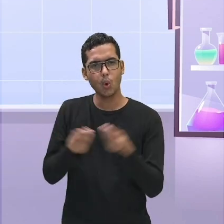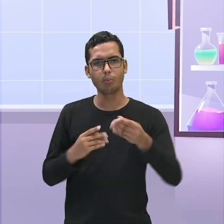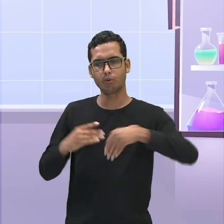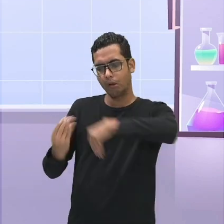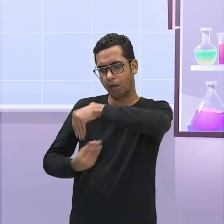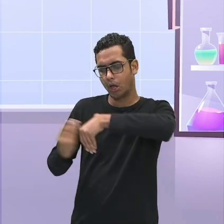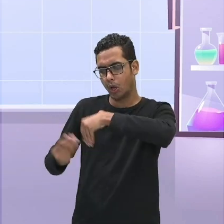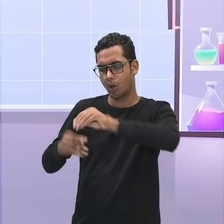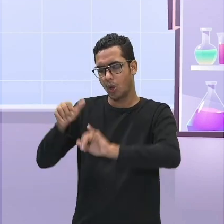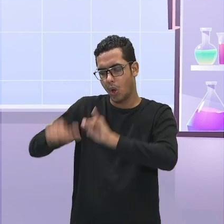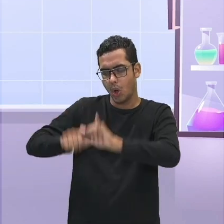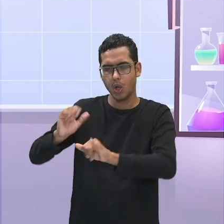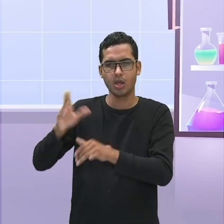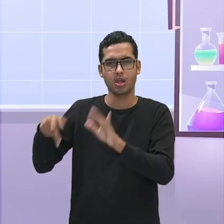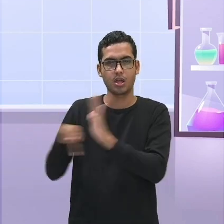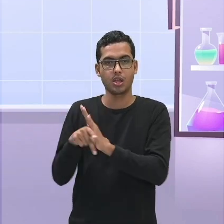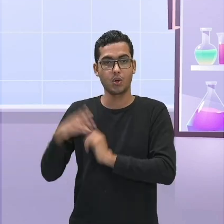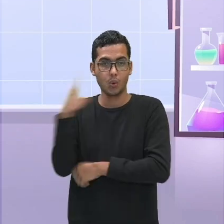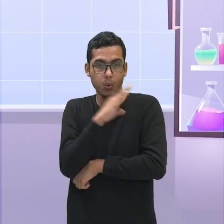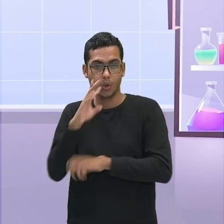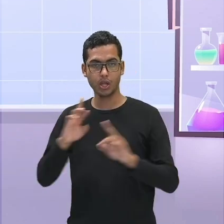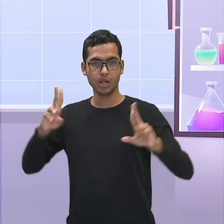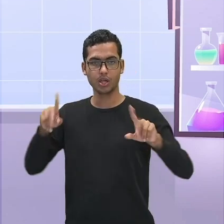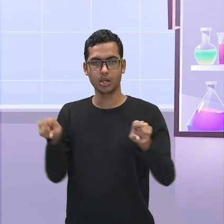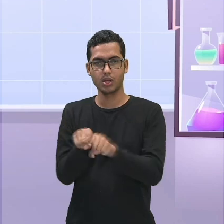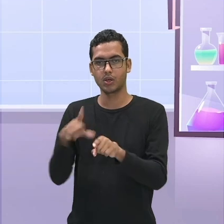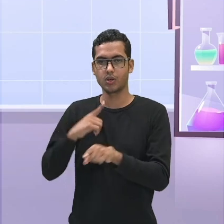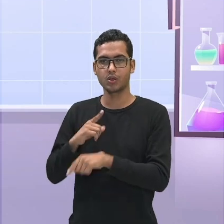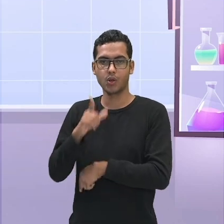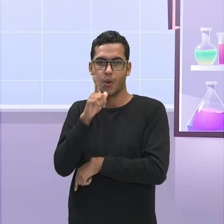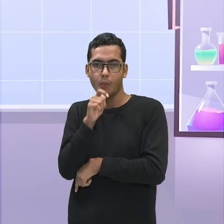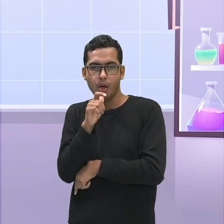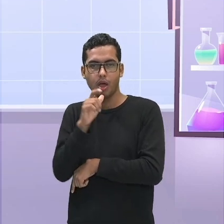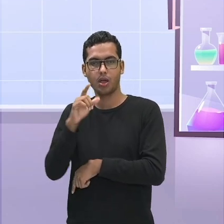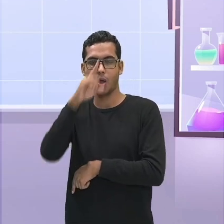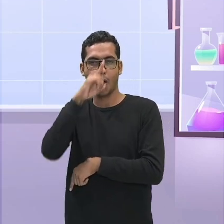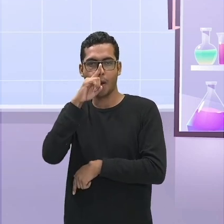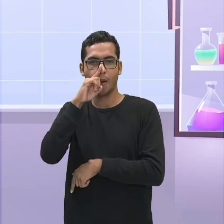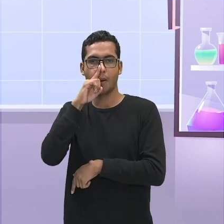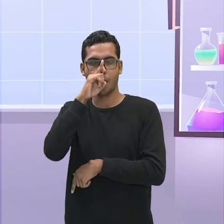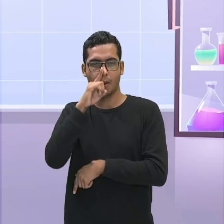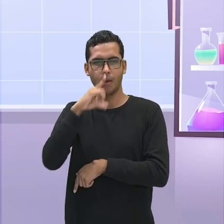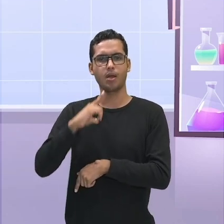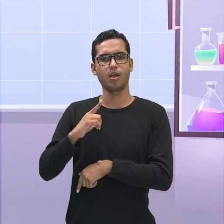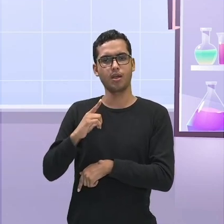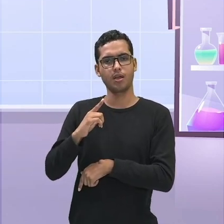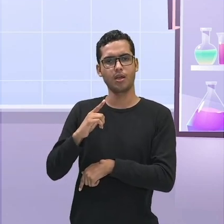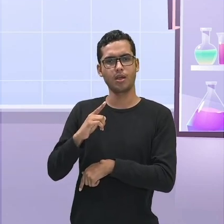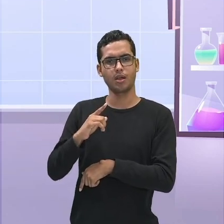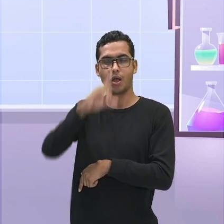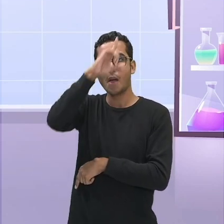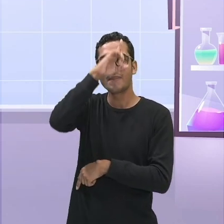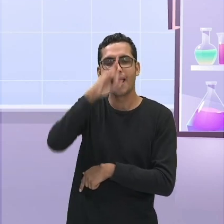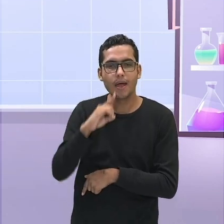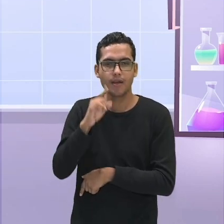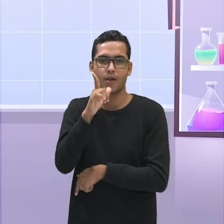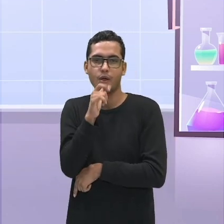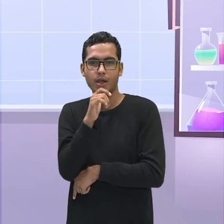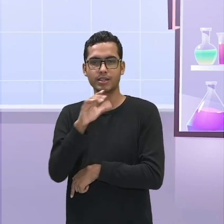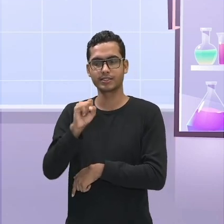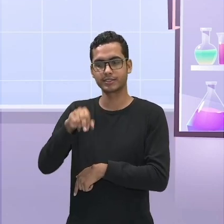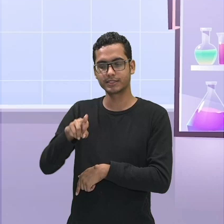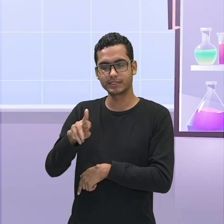diferentes. Oba! Estou ansiosa para entender essas diferenças nas velocidades dessas soluções. Então,